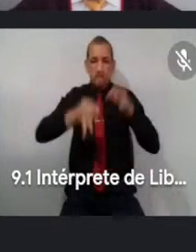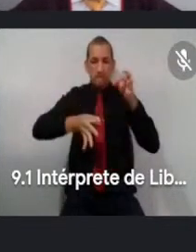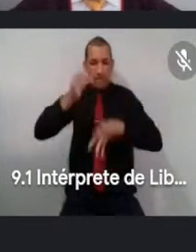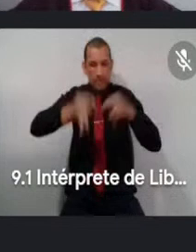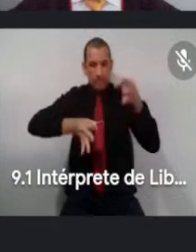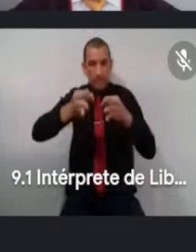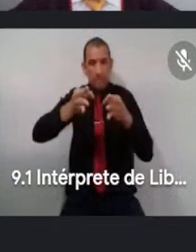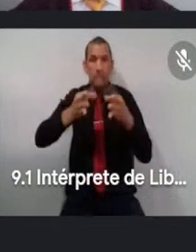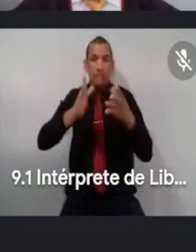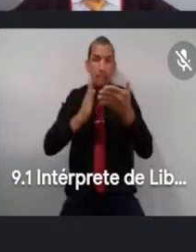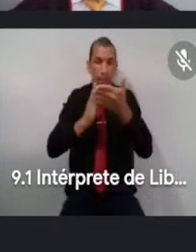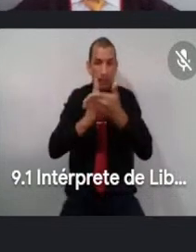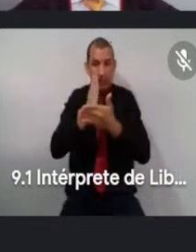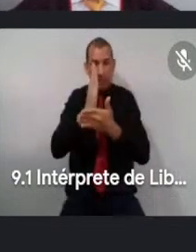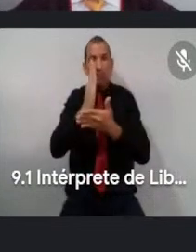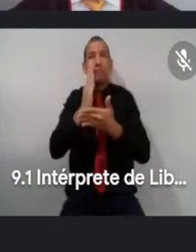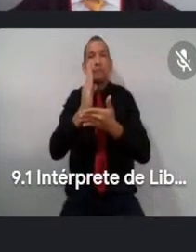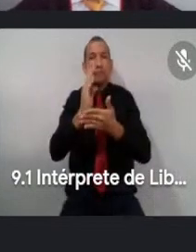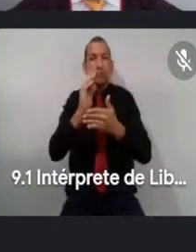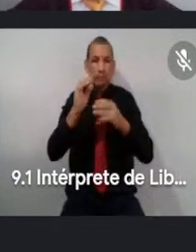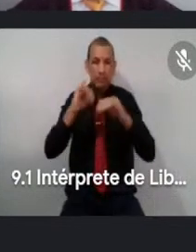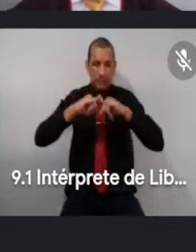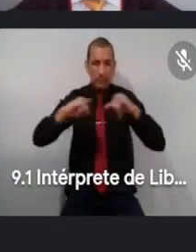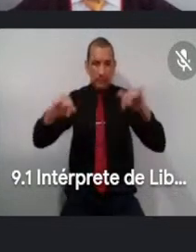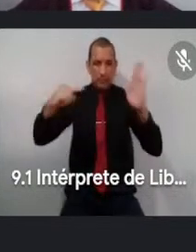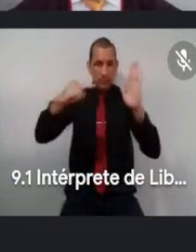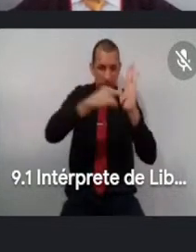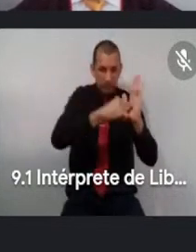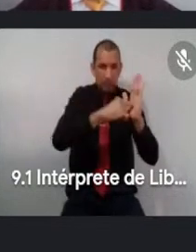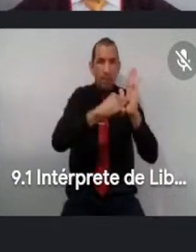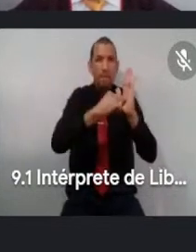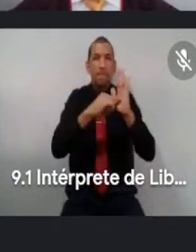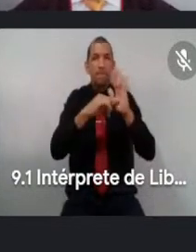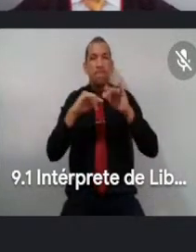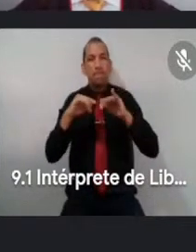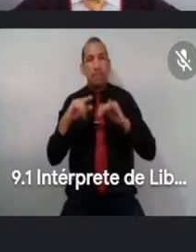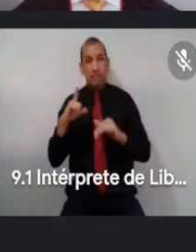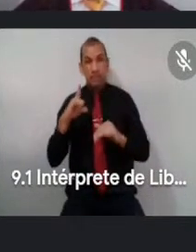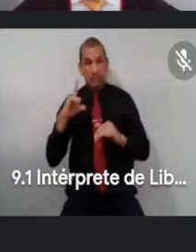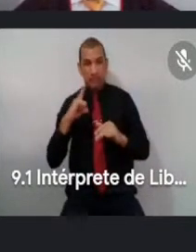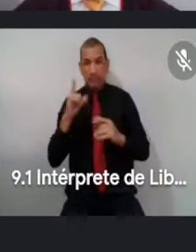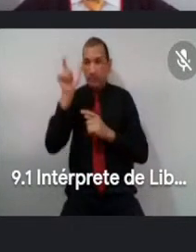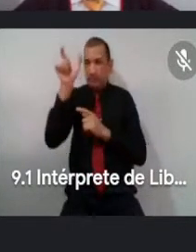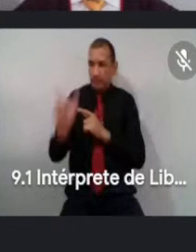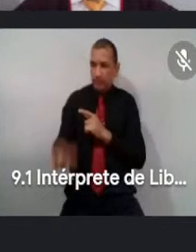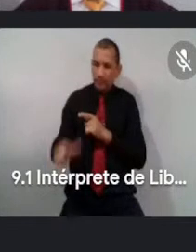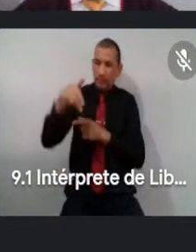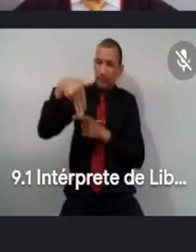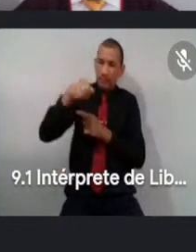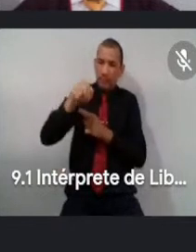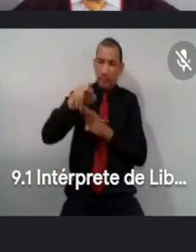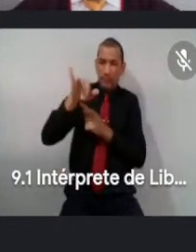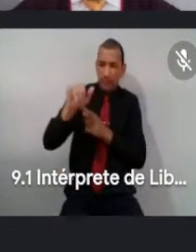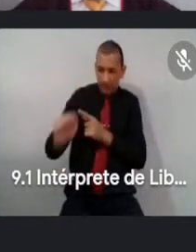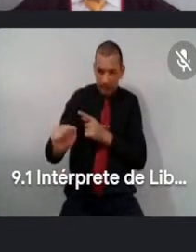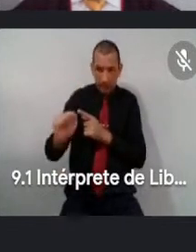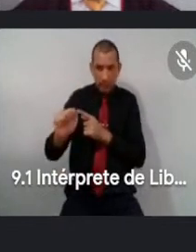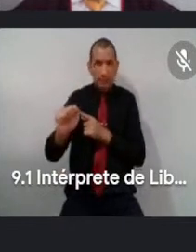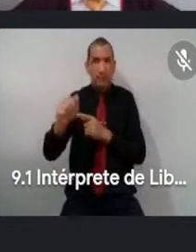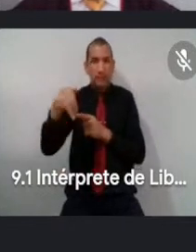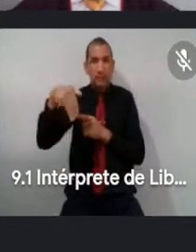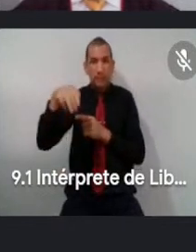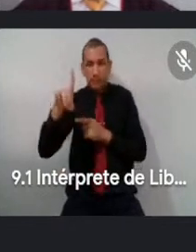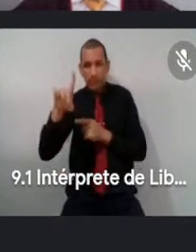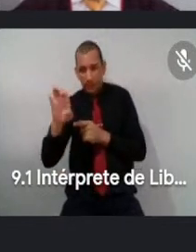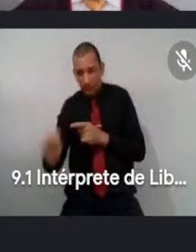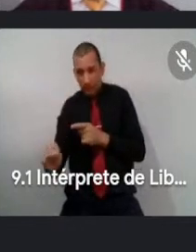julgou parcialmente procedente a denúncia oferecida em desfavor da senhora Maria de Jesus Ribeiro da Silva Mendes